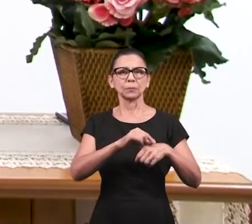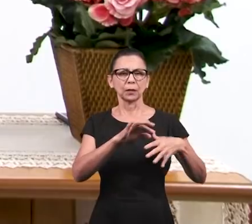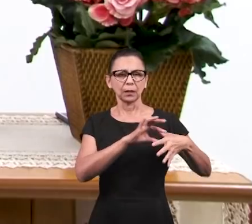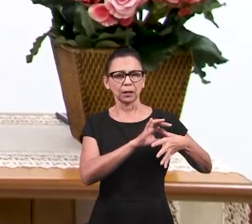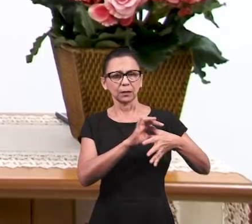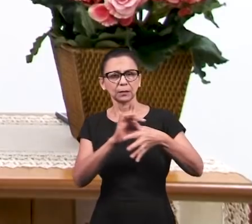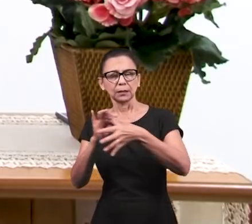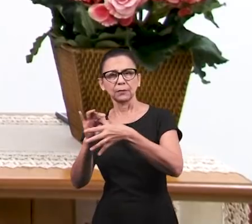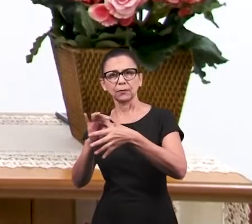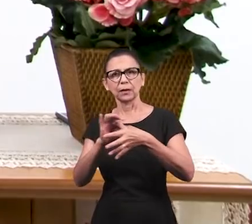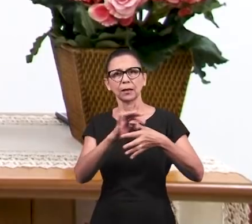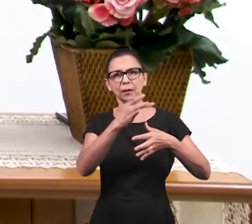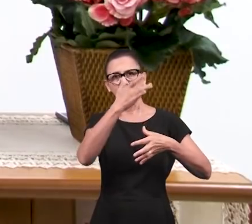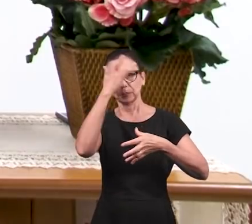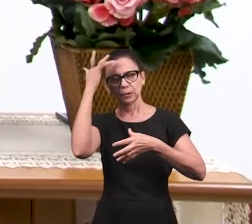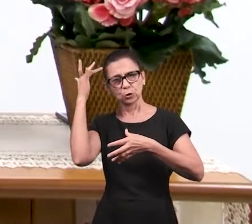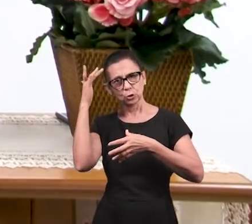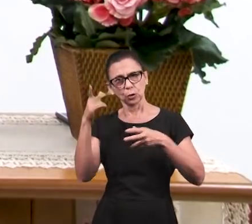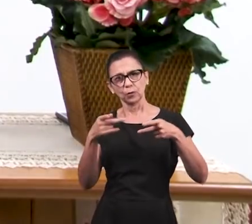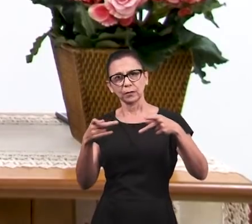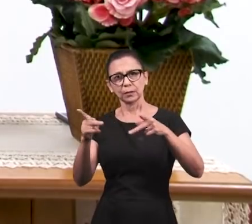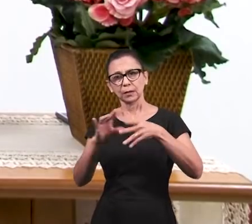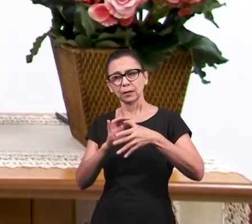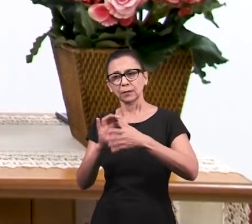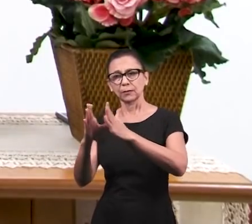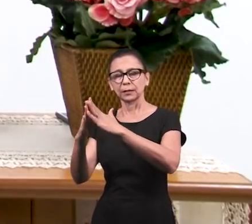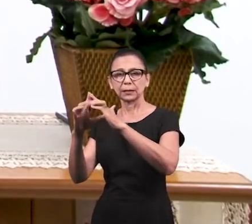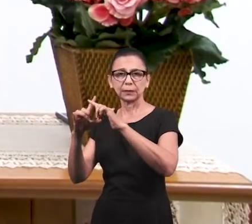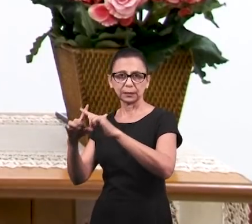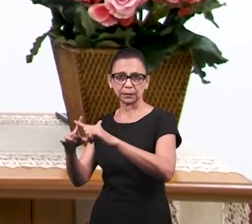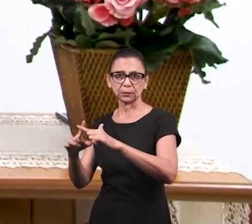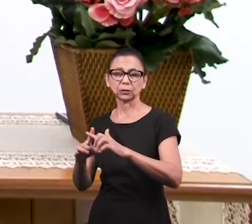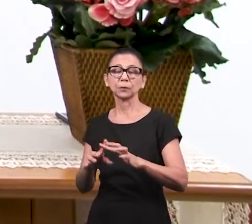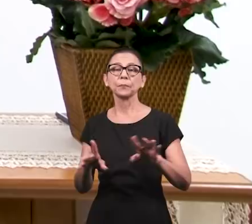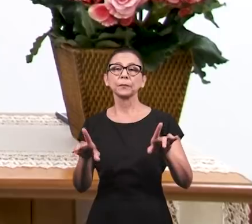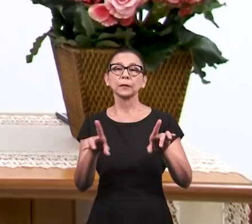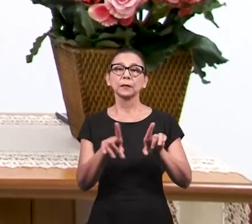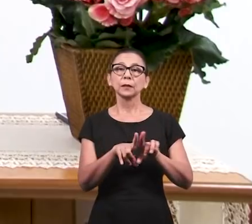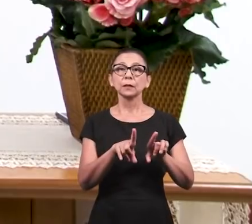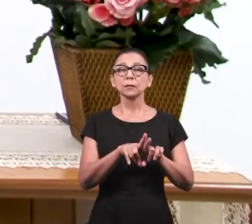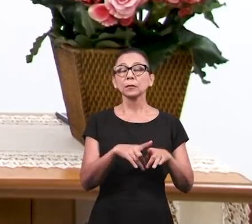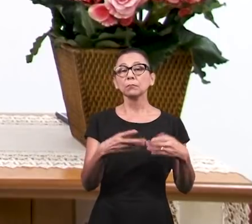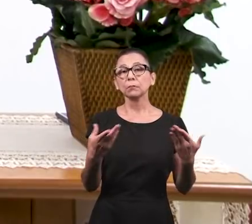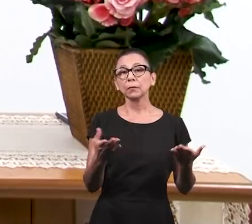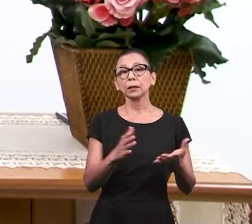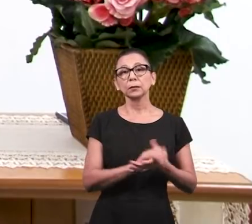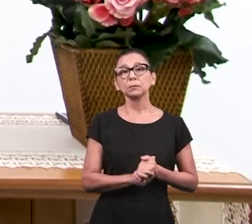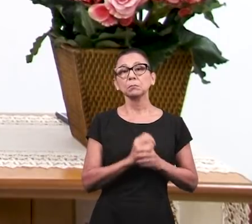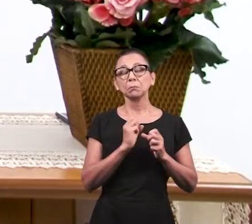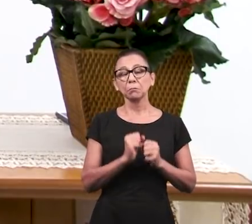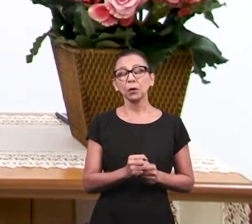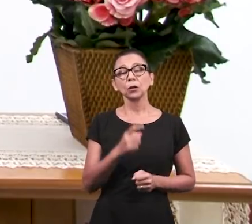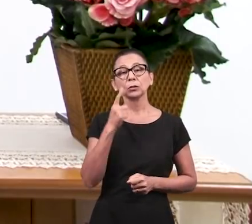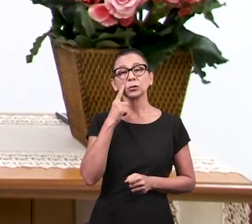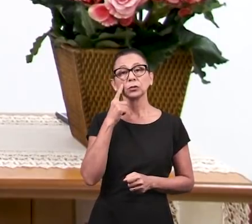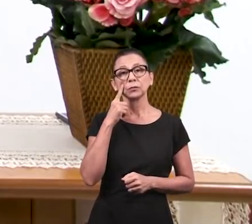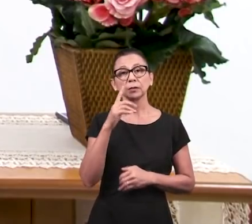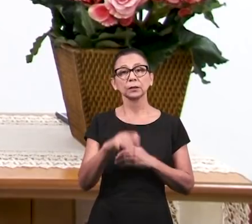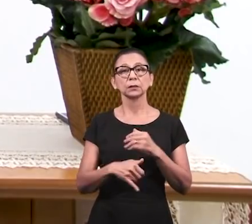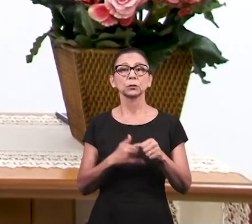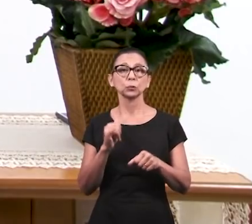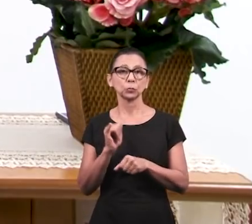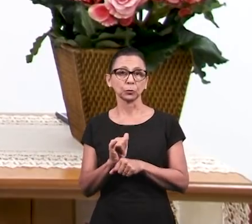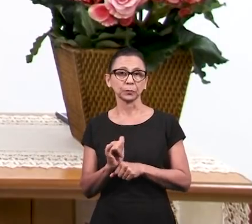visitante presencialmente, ou seja, você e ele na igreja, para receber assistência, e às 20 horas também ele recebe o convite para